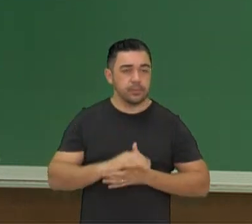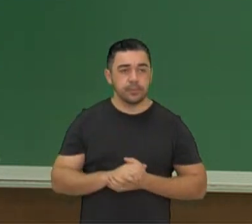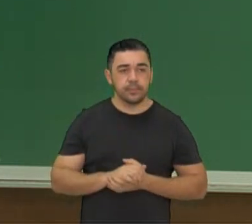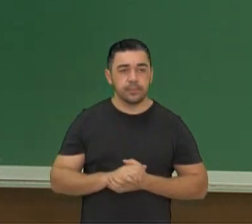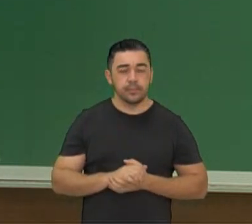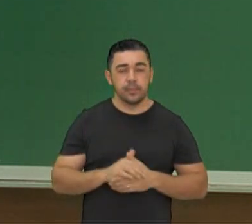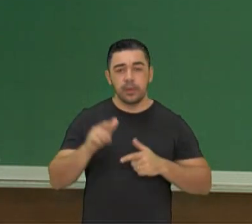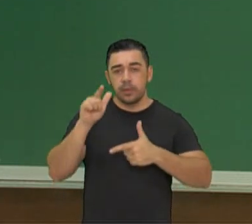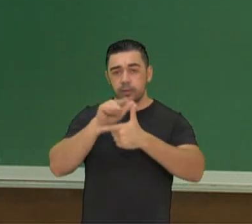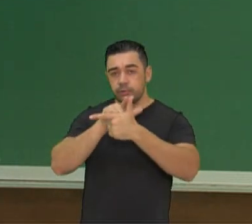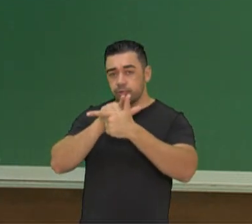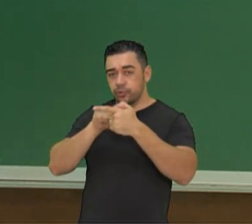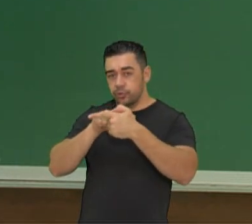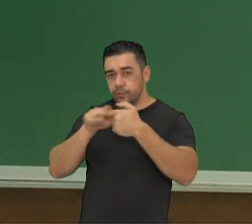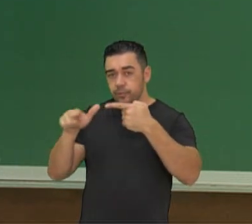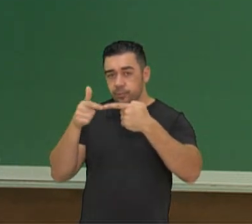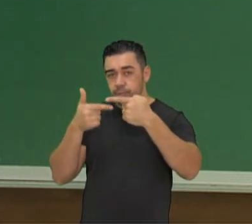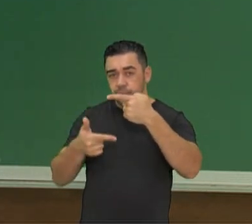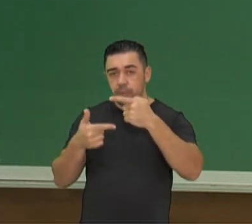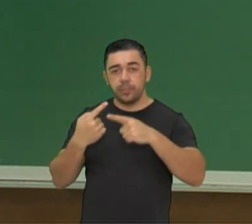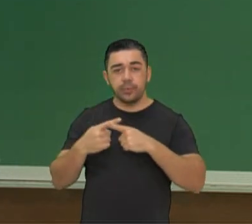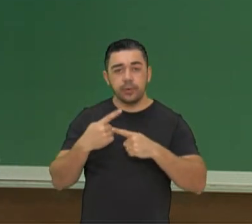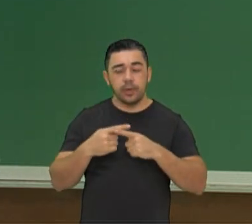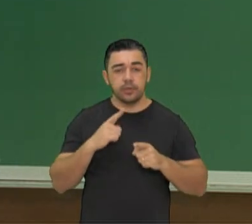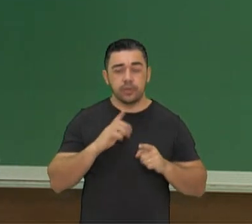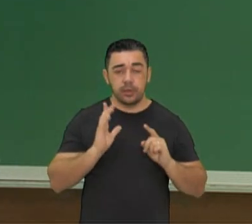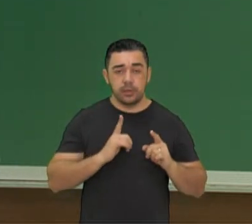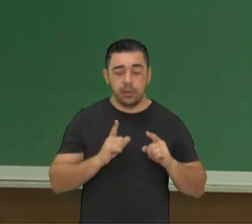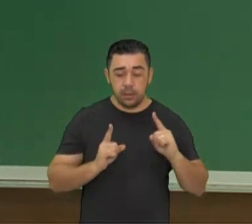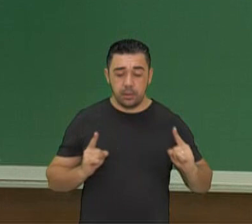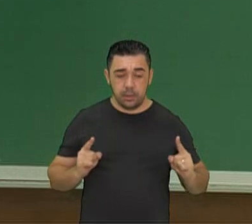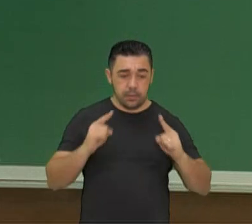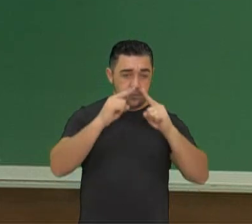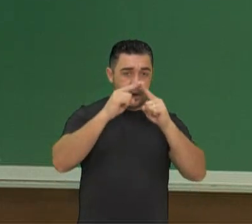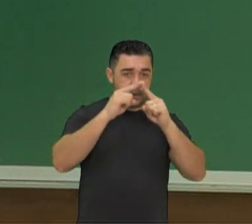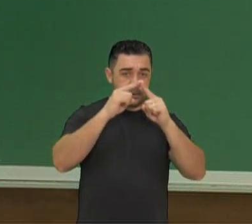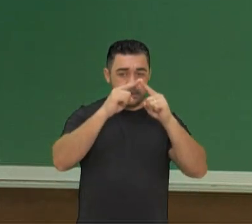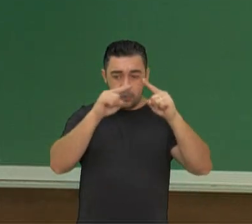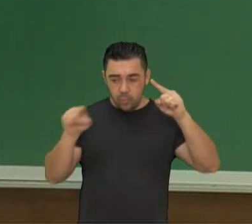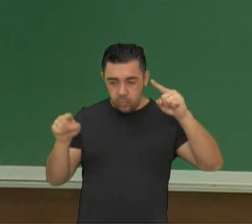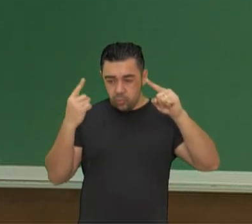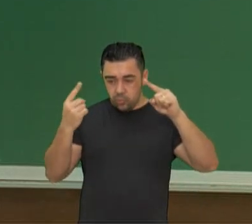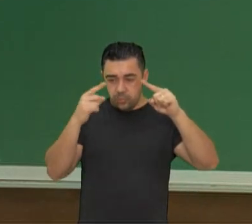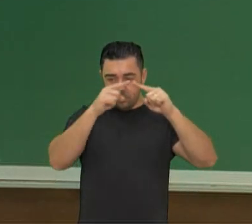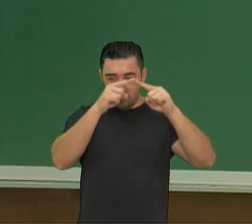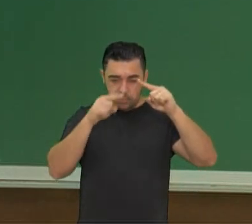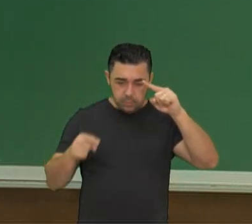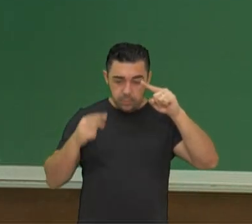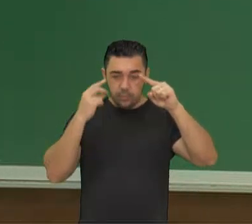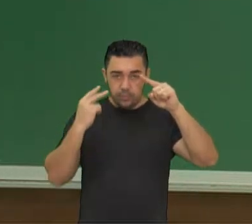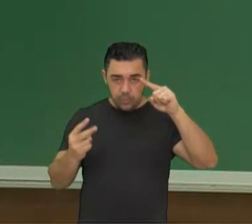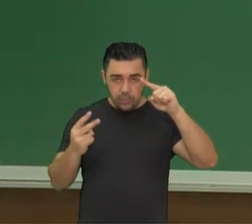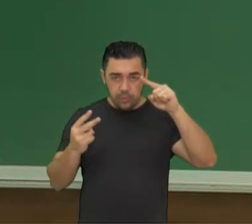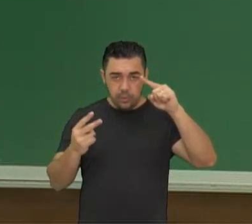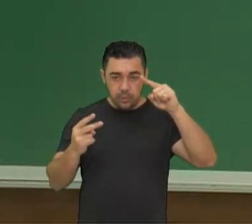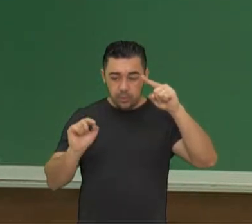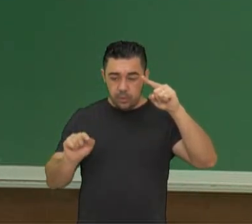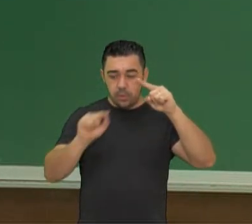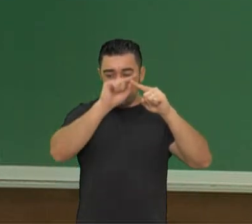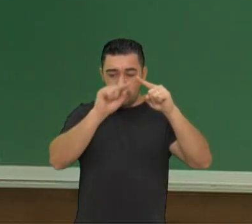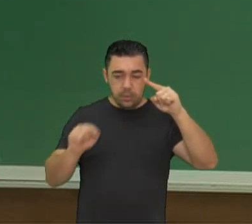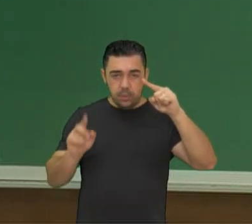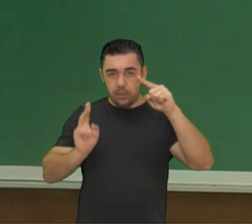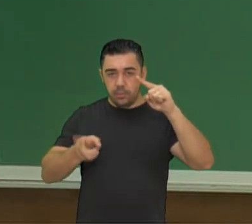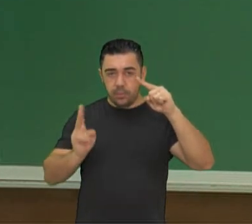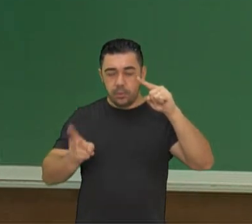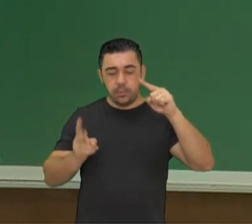E além disso, eu tenho que dividir por 2. Por quê? O vértice que liga, a diagonal que liga o vértice A ao vértice C